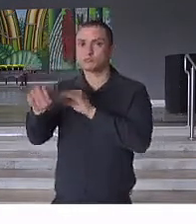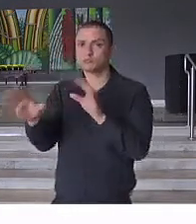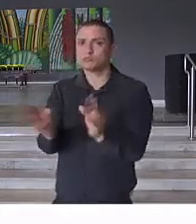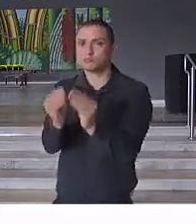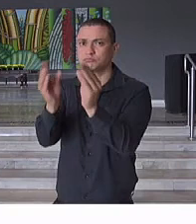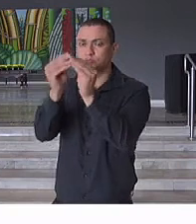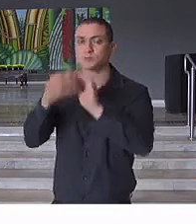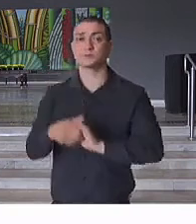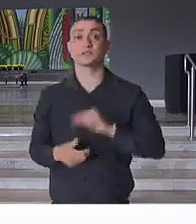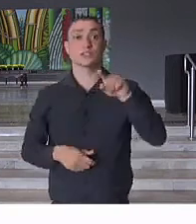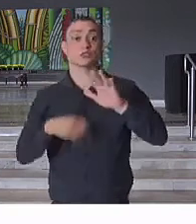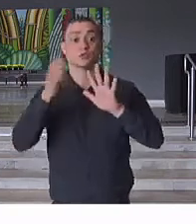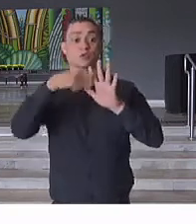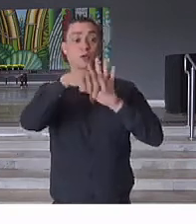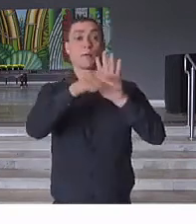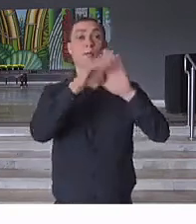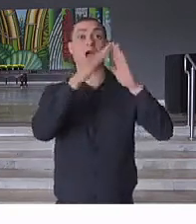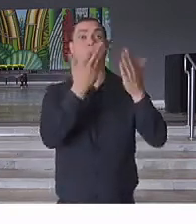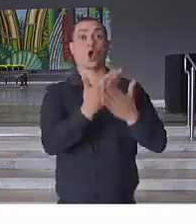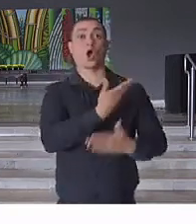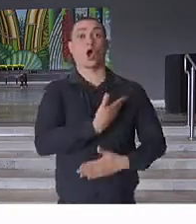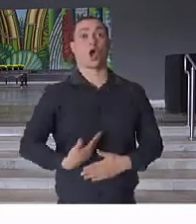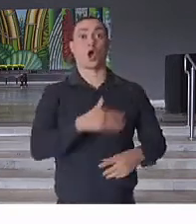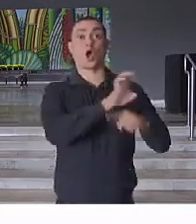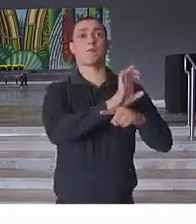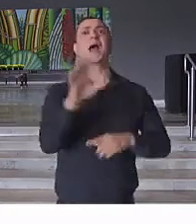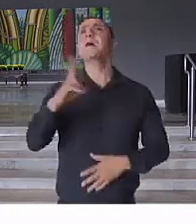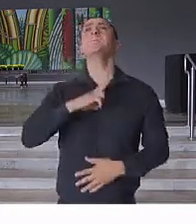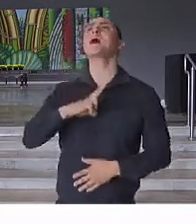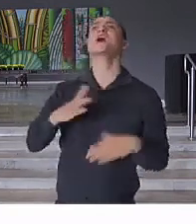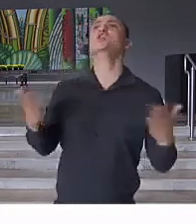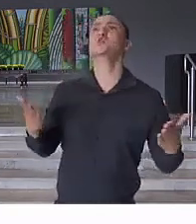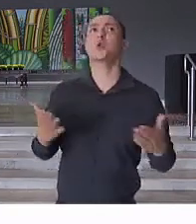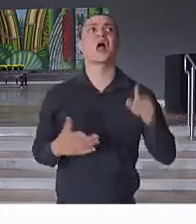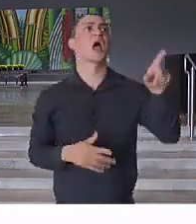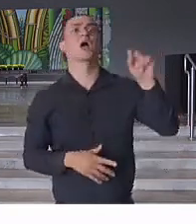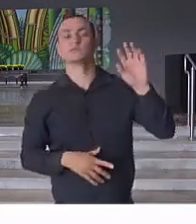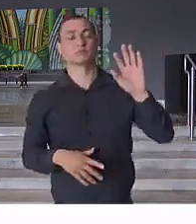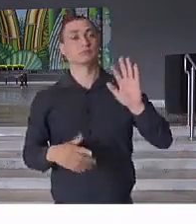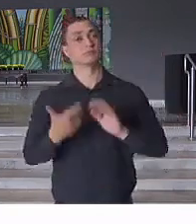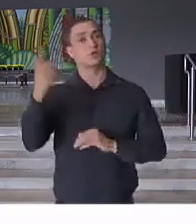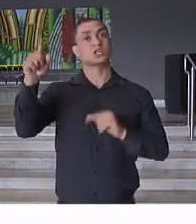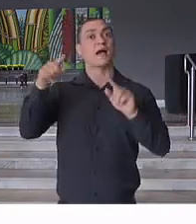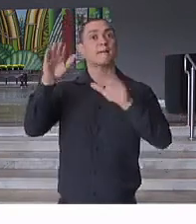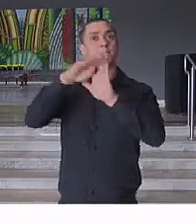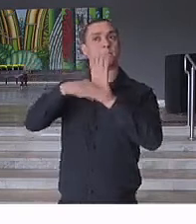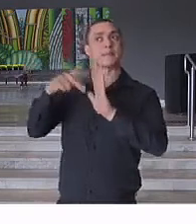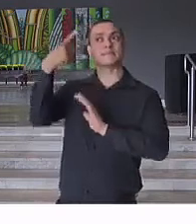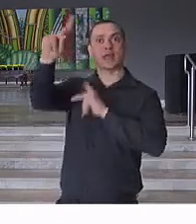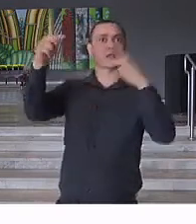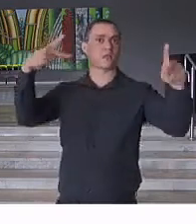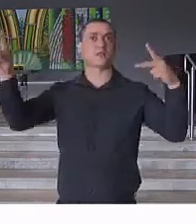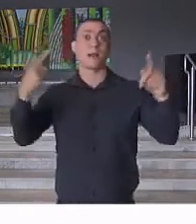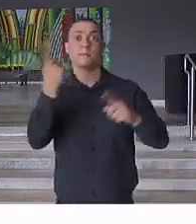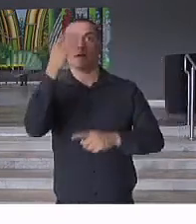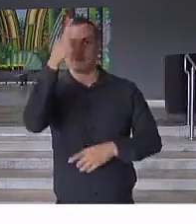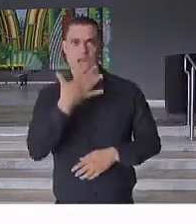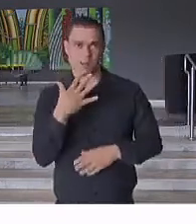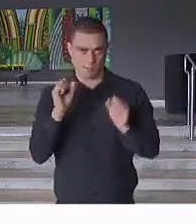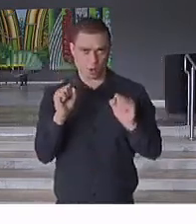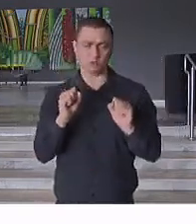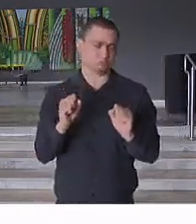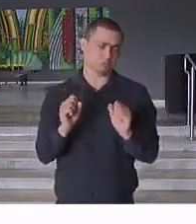de novo, isso é o calendário da rede estadual. A escola particular X já tinha programado as escolas para voltar no dia 1º de fevereiro.